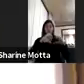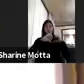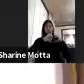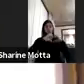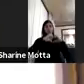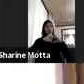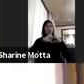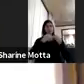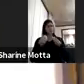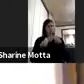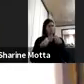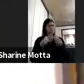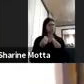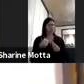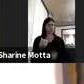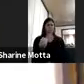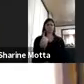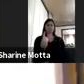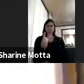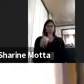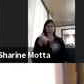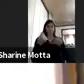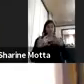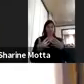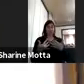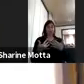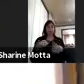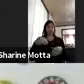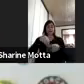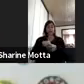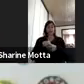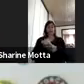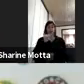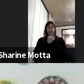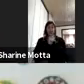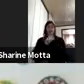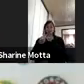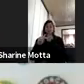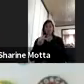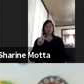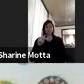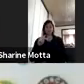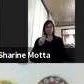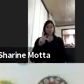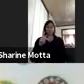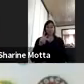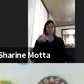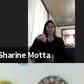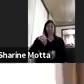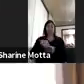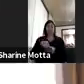Acontecendo muito, né? Hoje em dia a gente tem os aplicativos românticos. E às vezes,